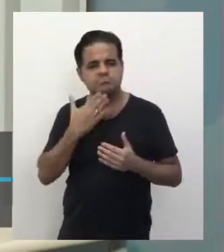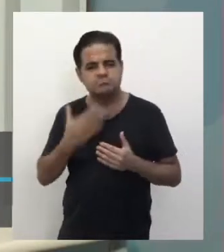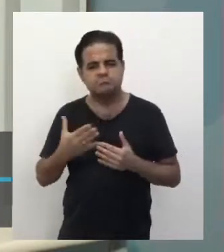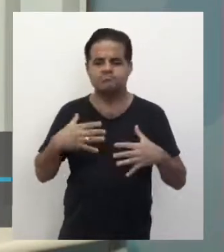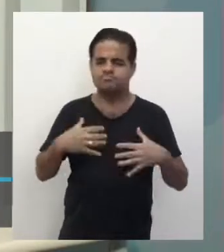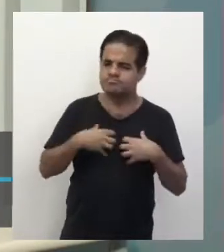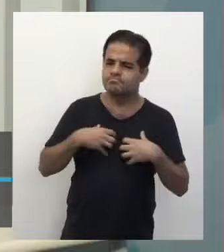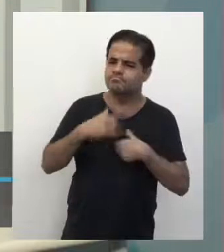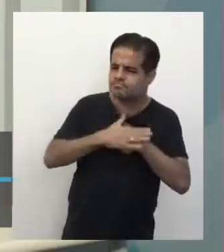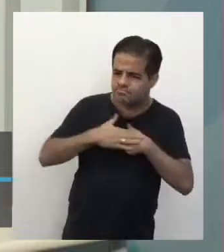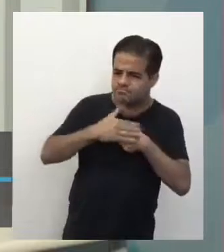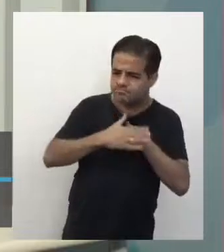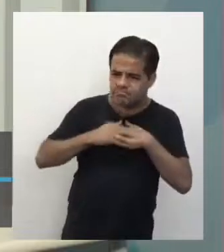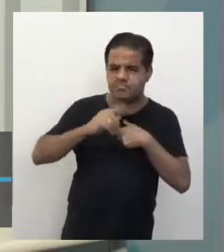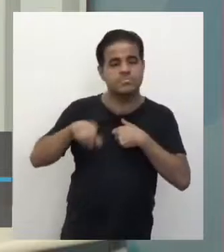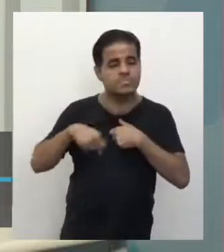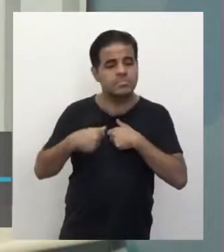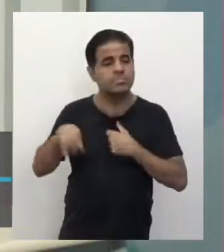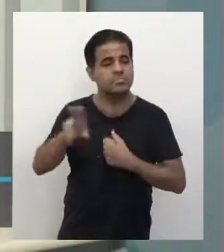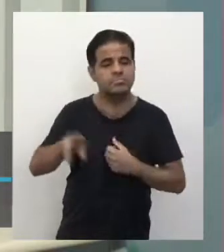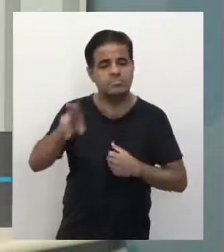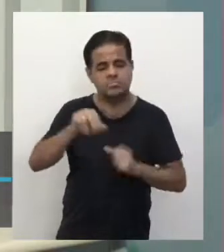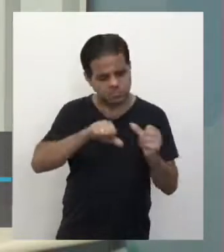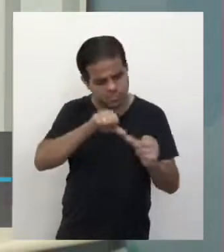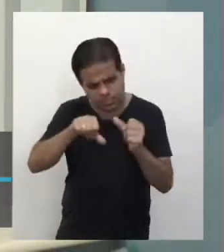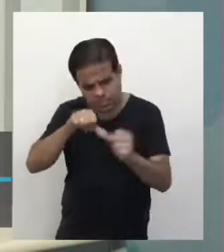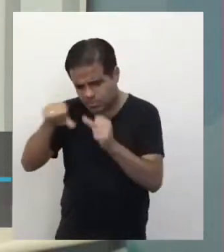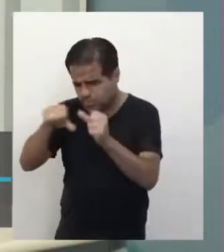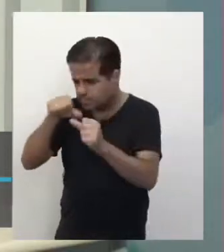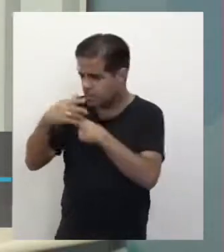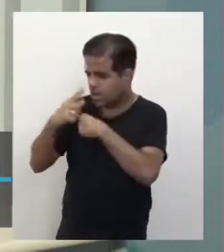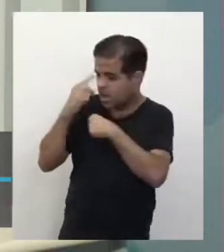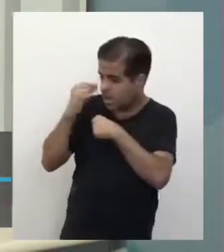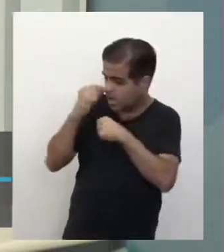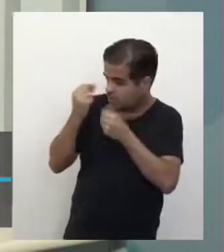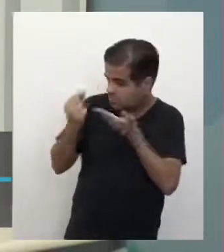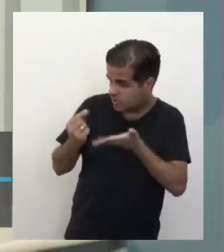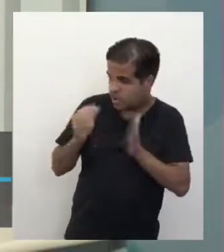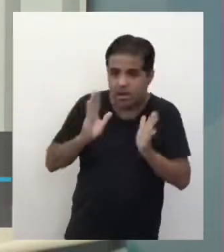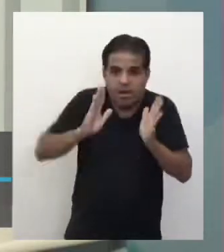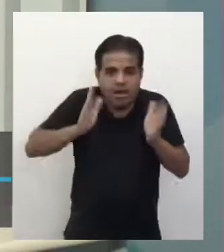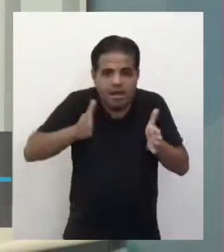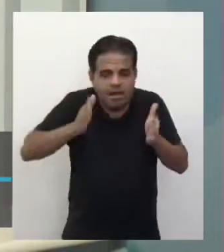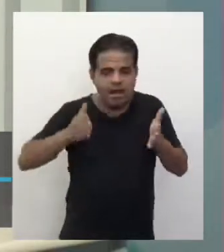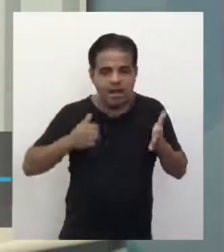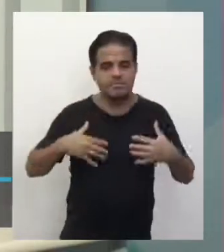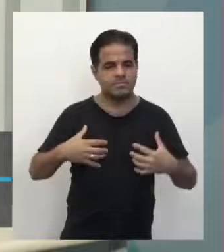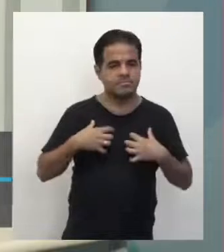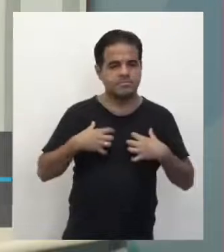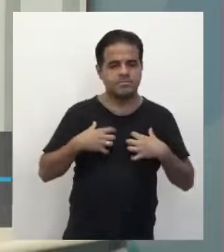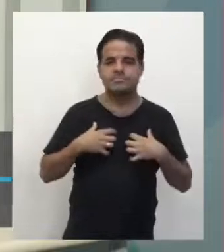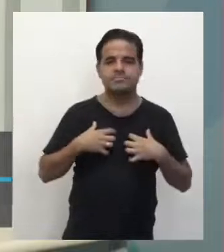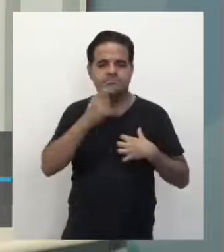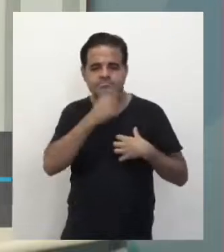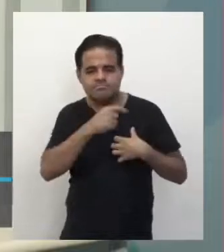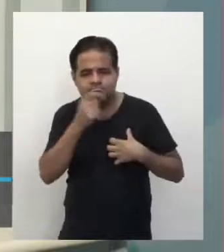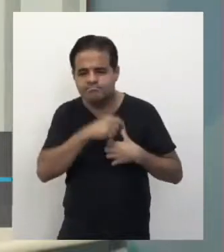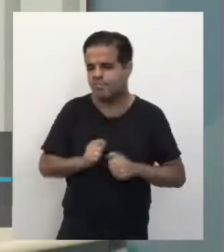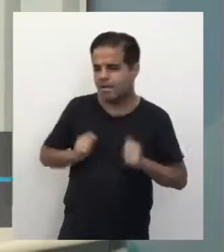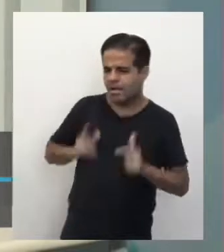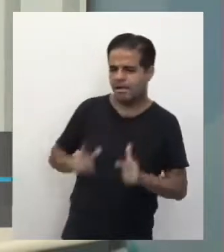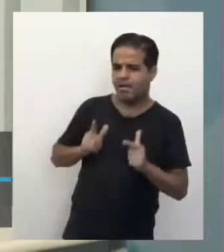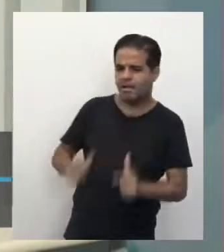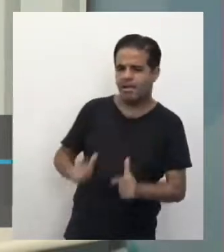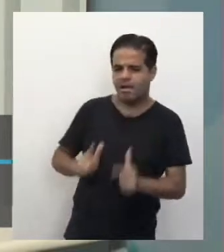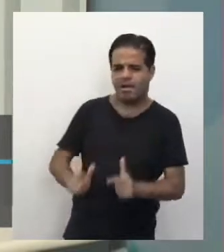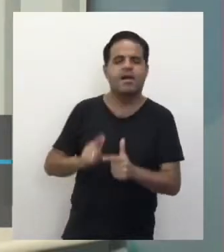sentido de carinho, e depois ele foi usando, mudando, e agora esse gatinho já está mais assim, no sentido mais irônico, debochado.